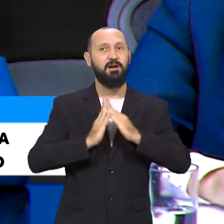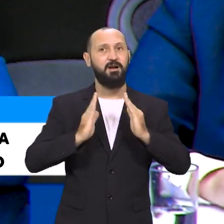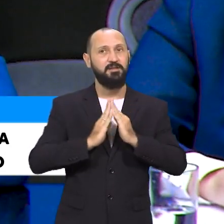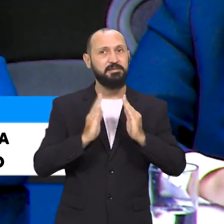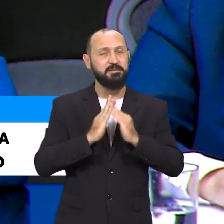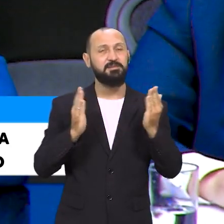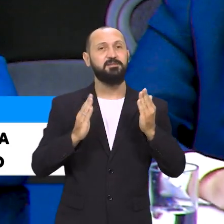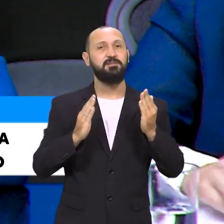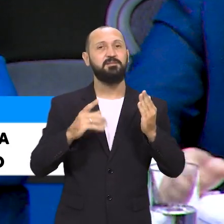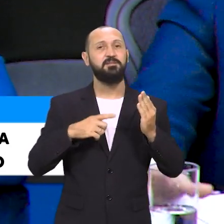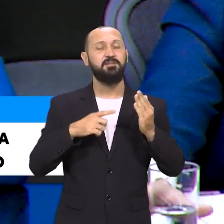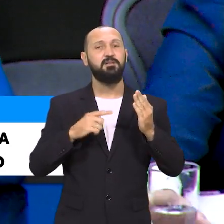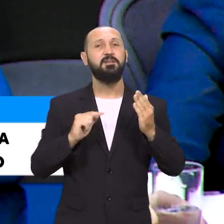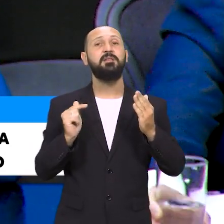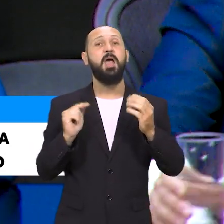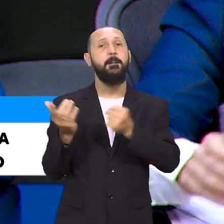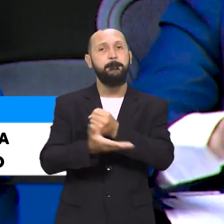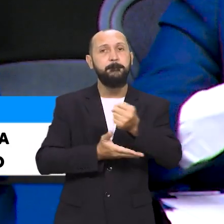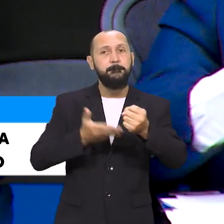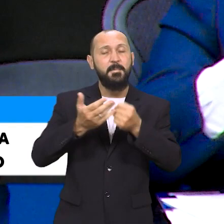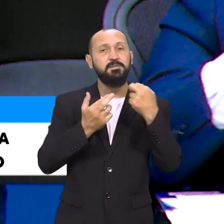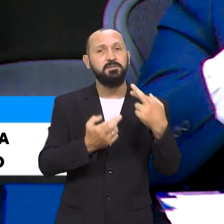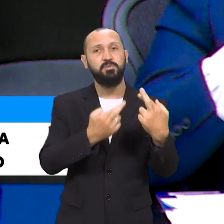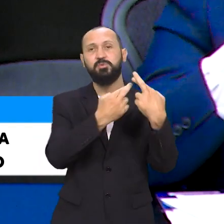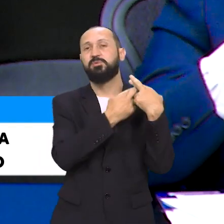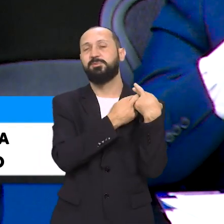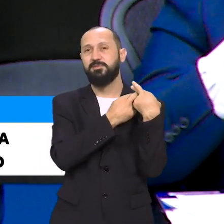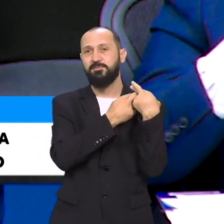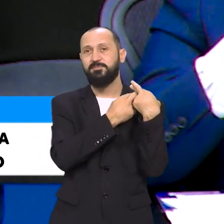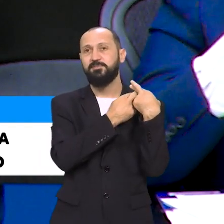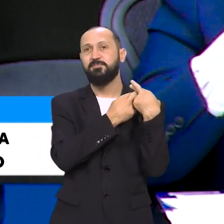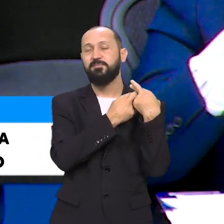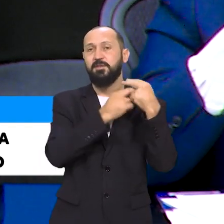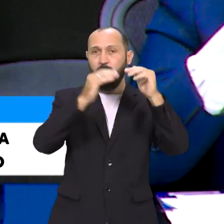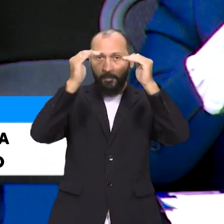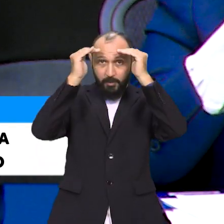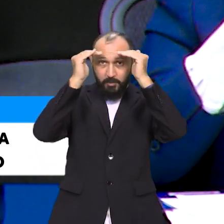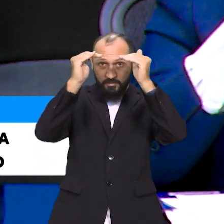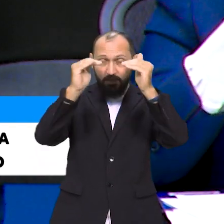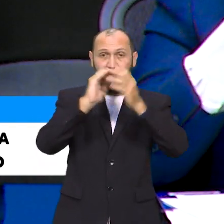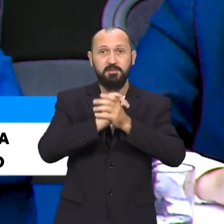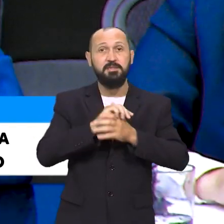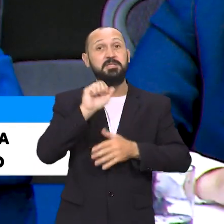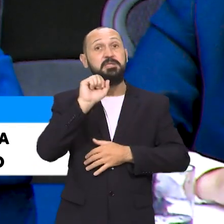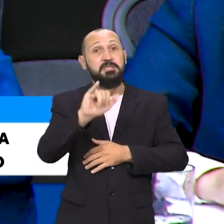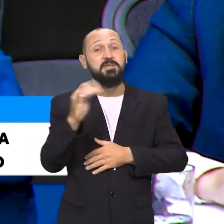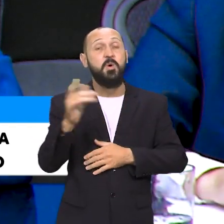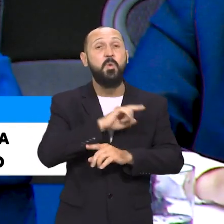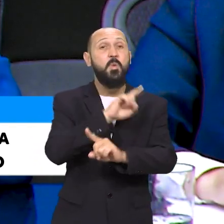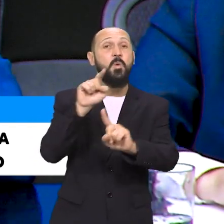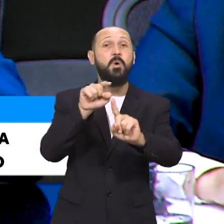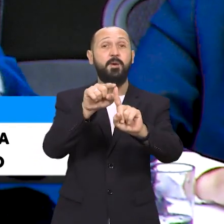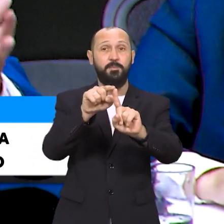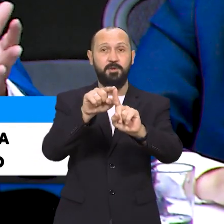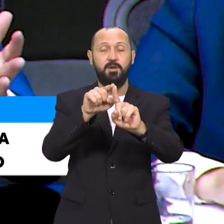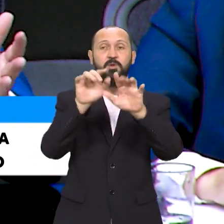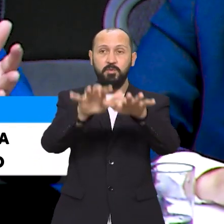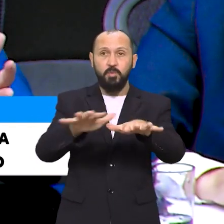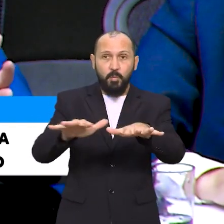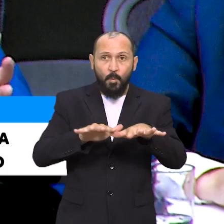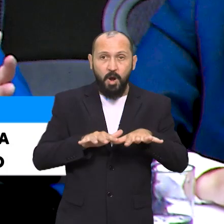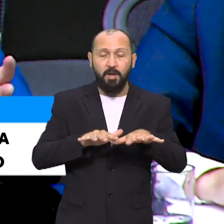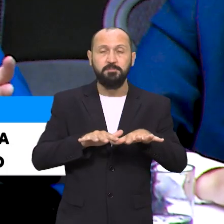casa está pautada pela responsabilidade e pelo respeito. Se o objetivo